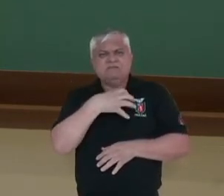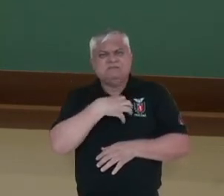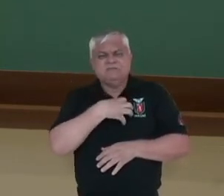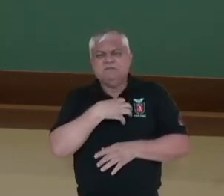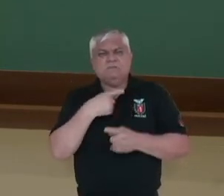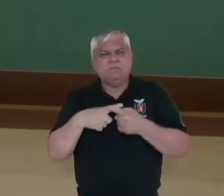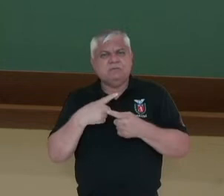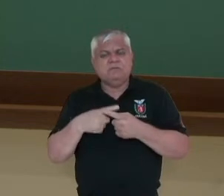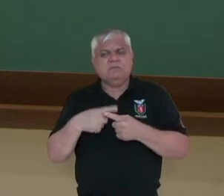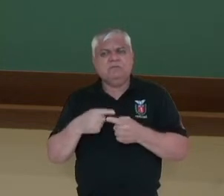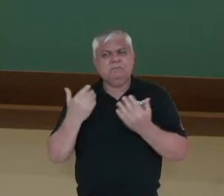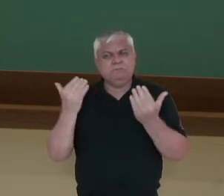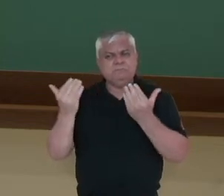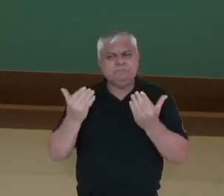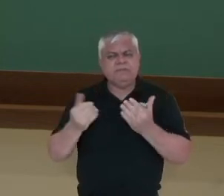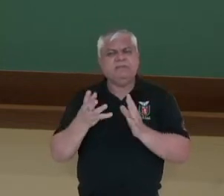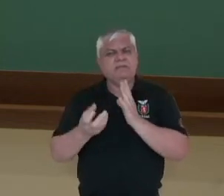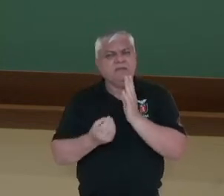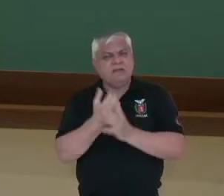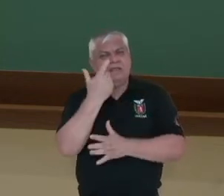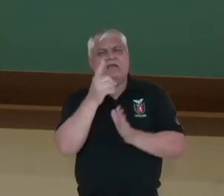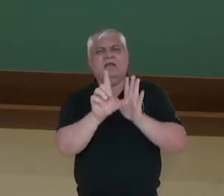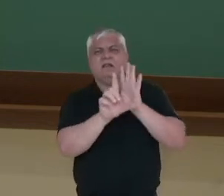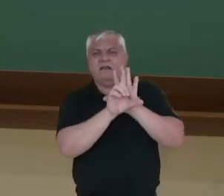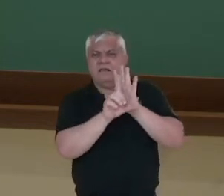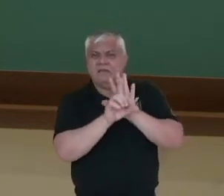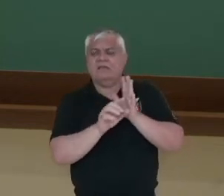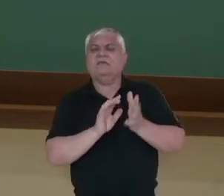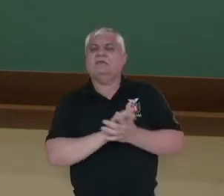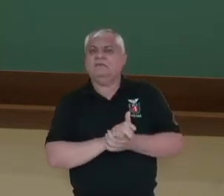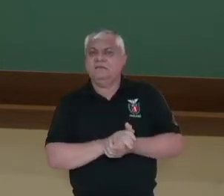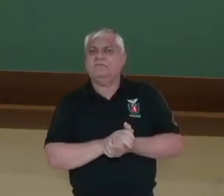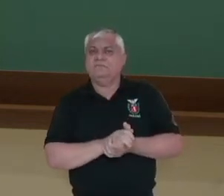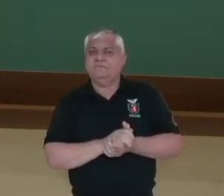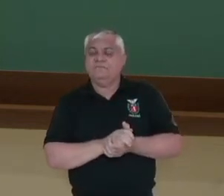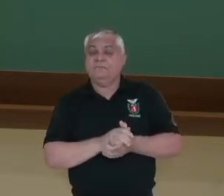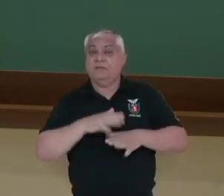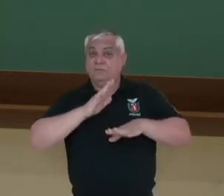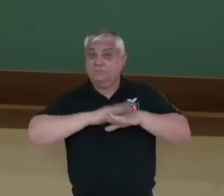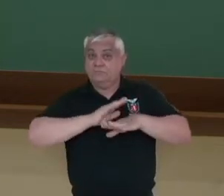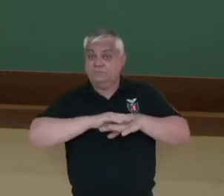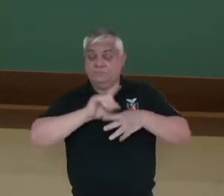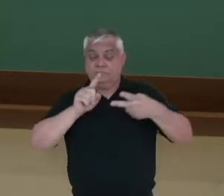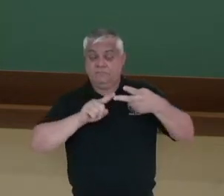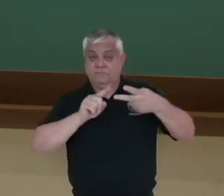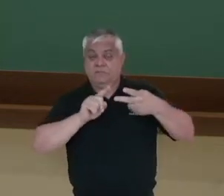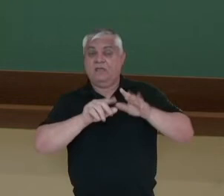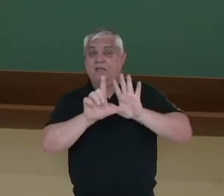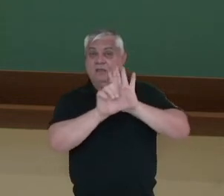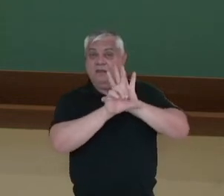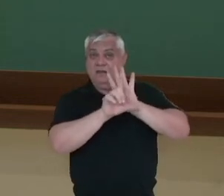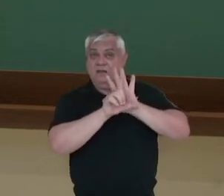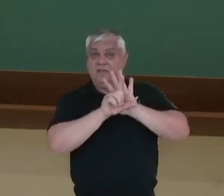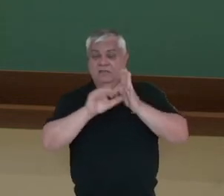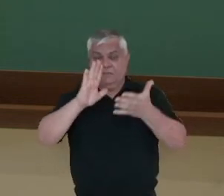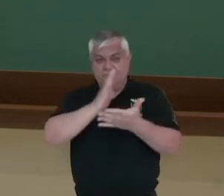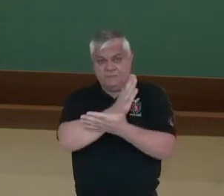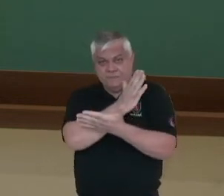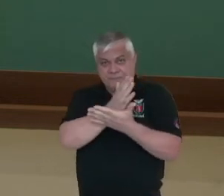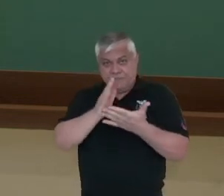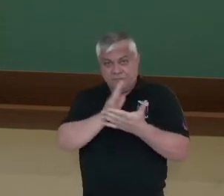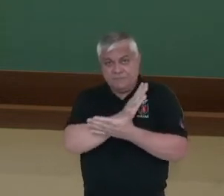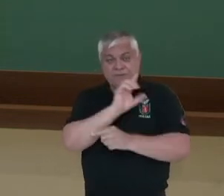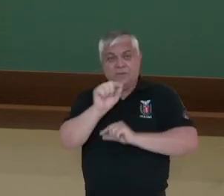analisado na criação das leis. Então cabe ao legislativo, nessa teoria da divisão, da tripartição